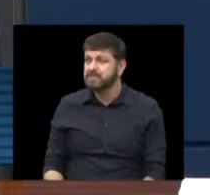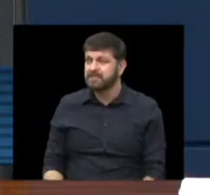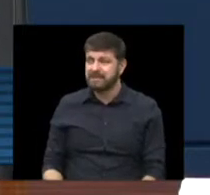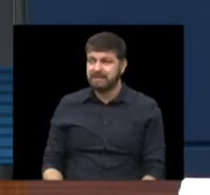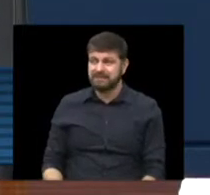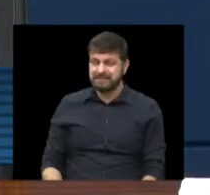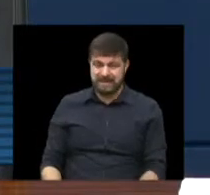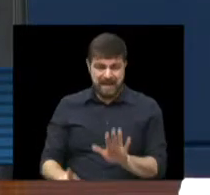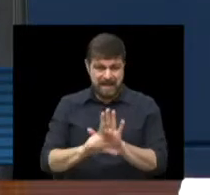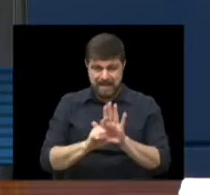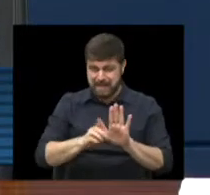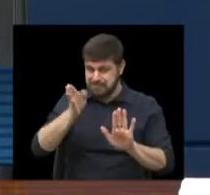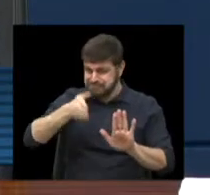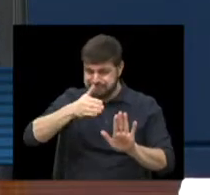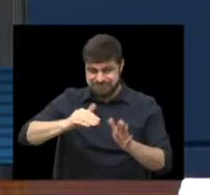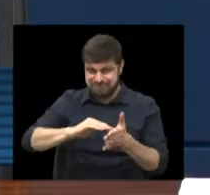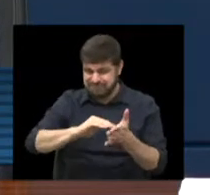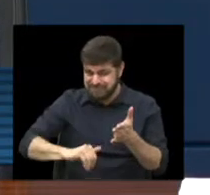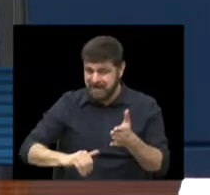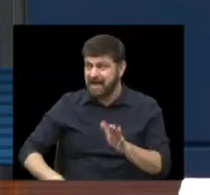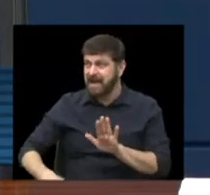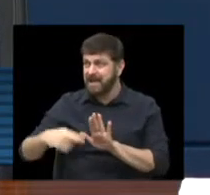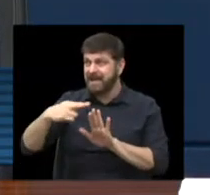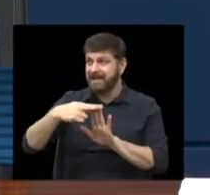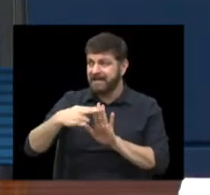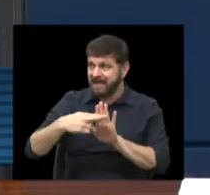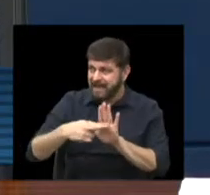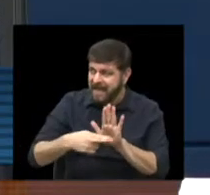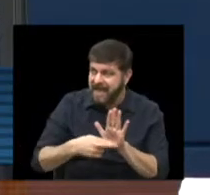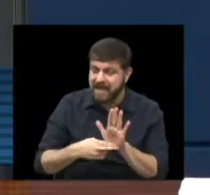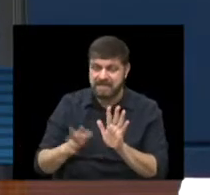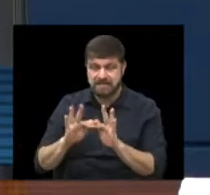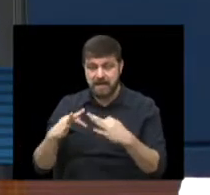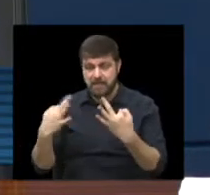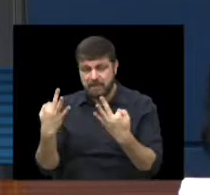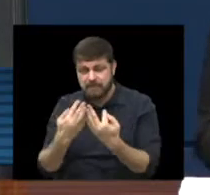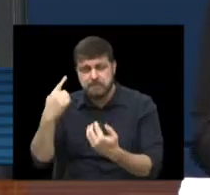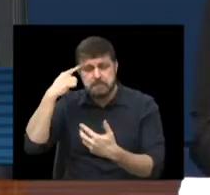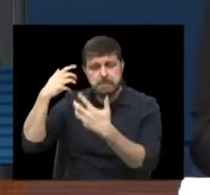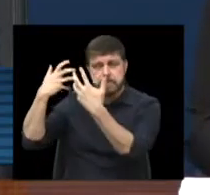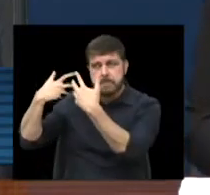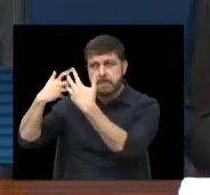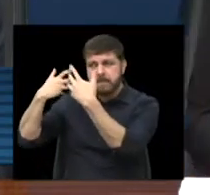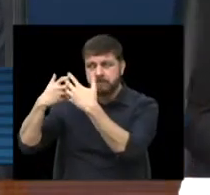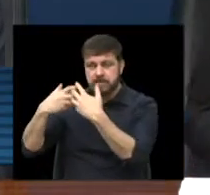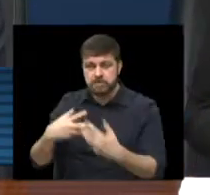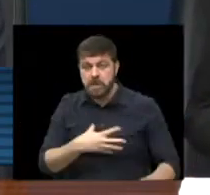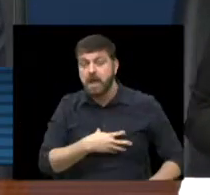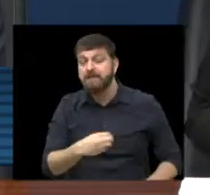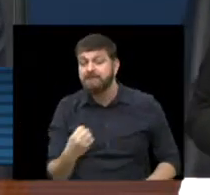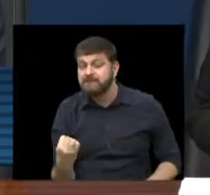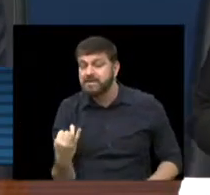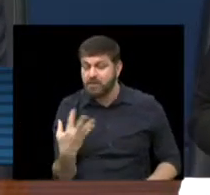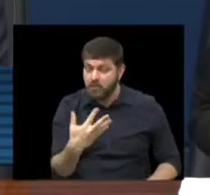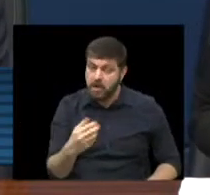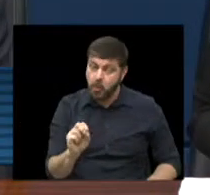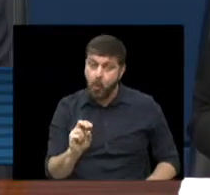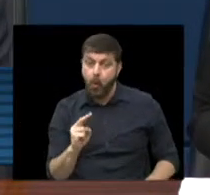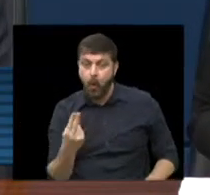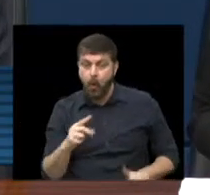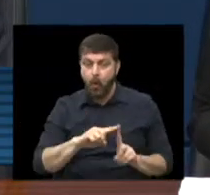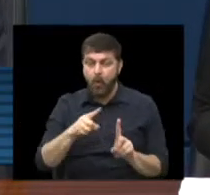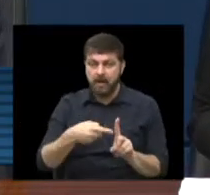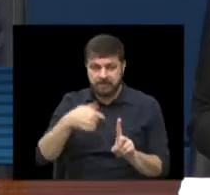normas e condições para assegurar planejamento familiar da rede pública municipal de saúde. Parecer da Comissão de Constituição e